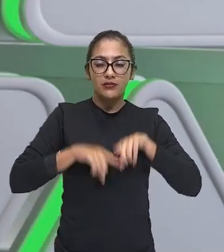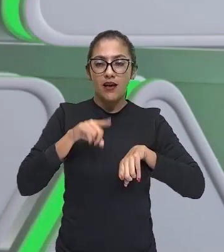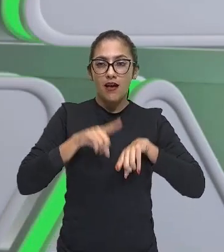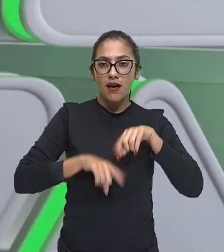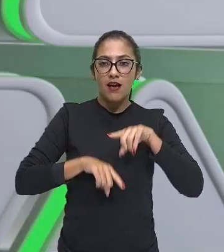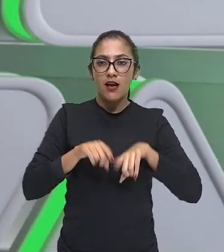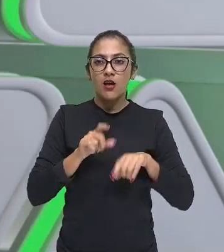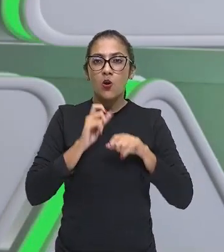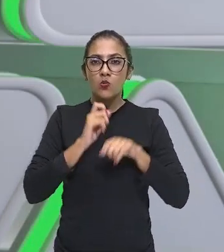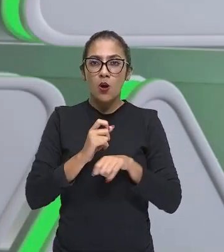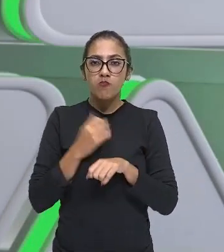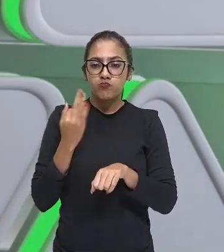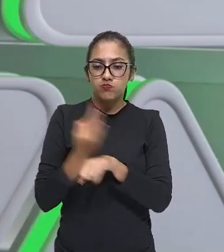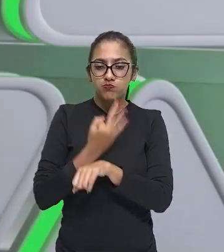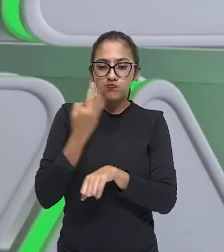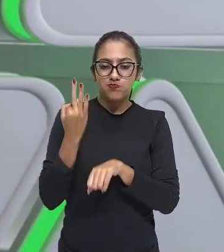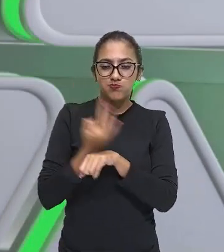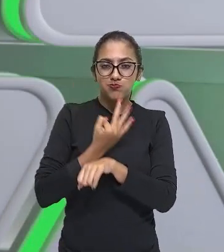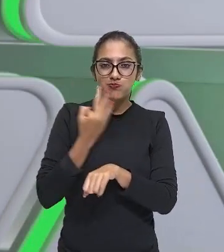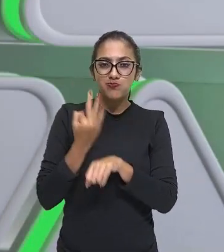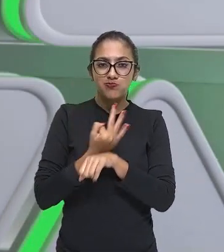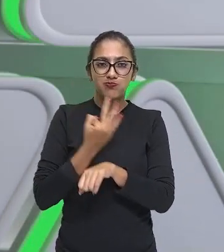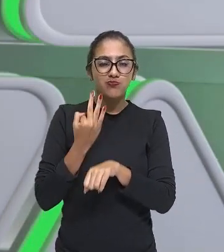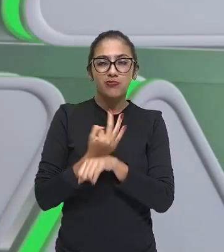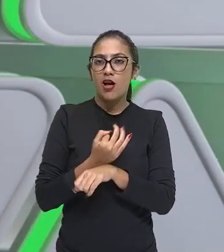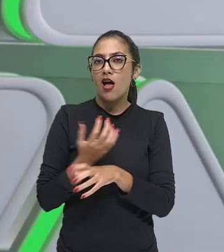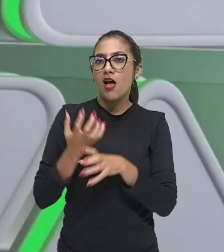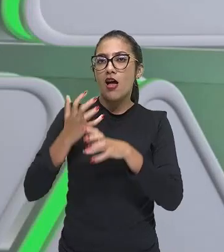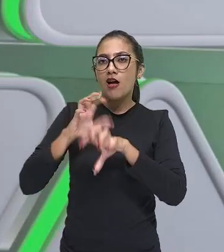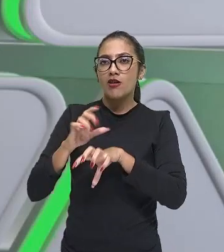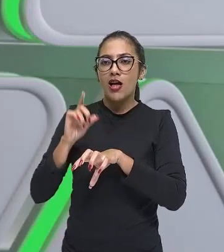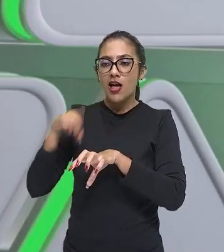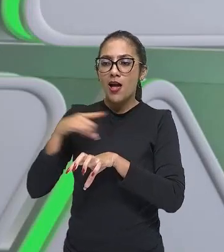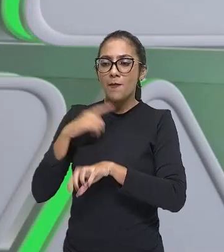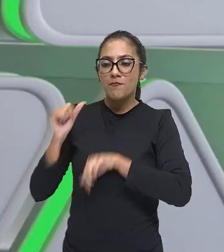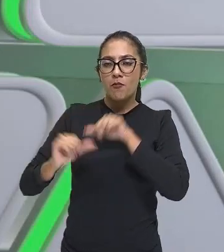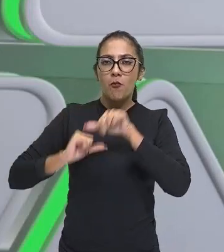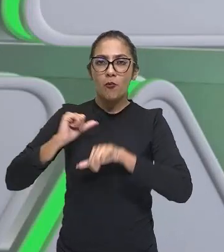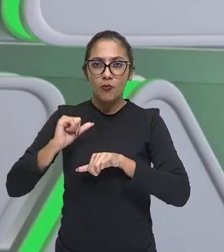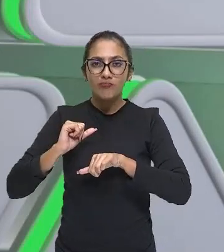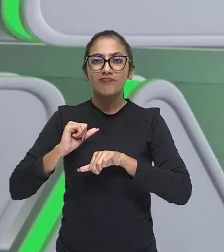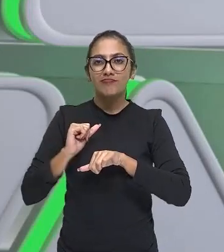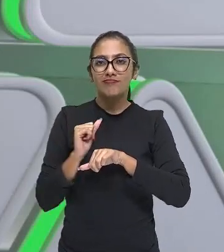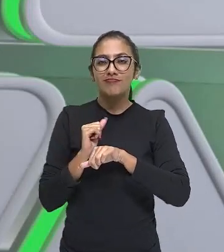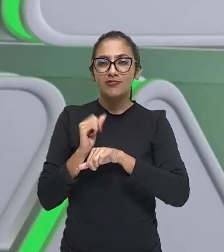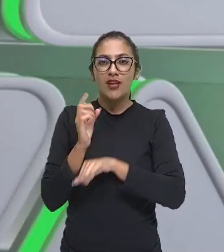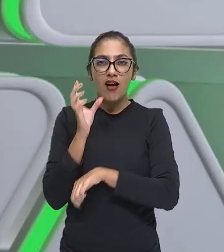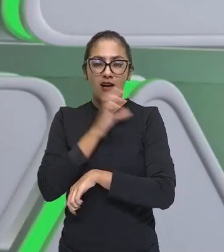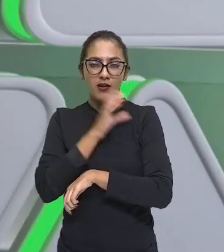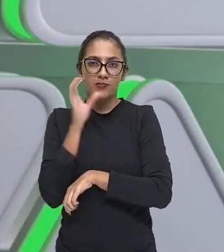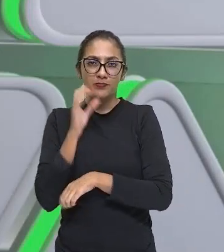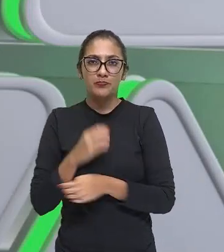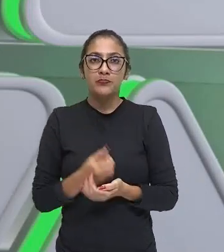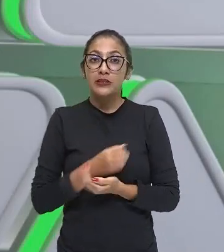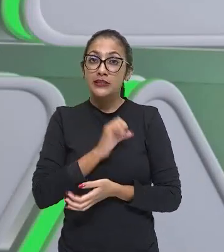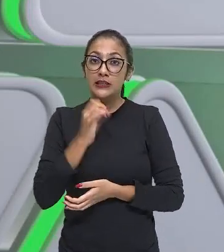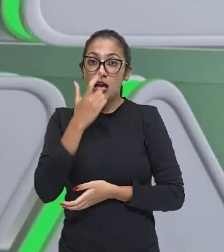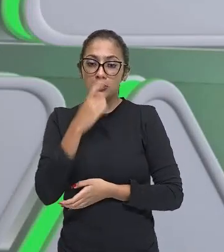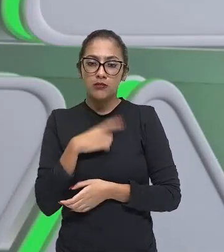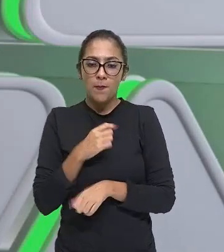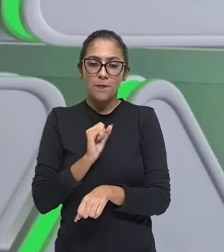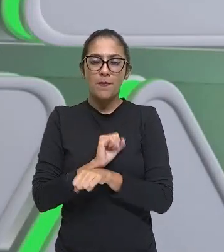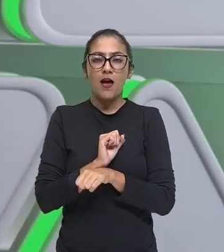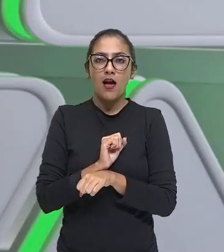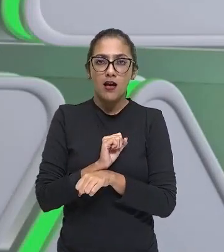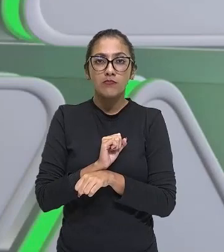quer resistir, ou seja, ele não quer mudança nenhuma da velocidade. Se eu estou em repouso, eu